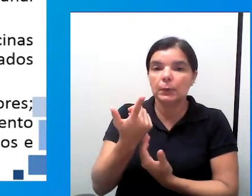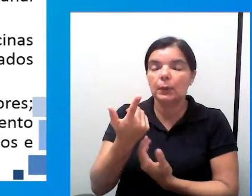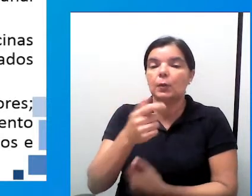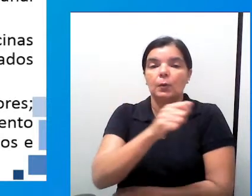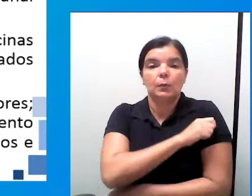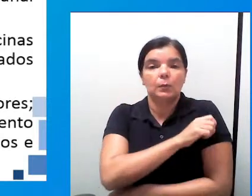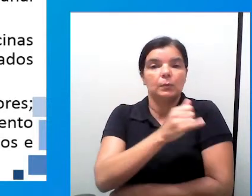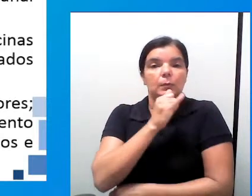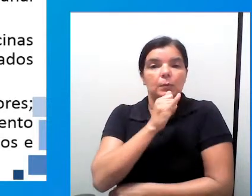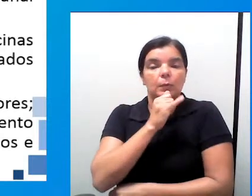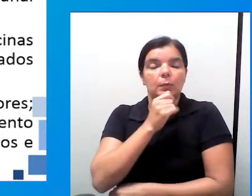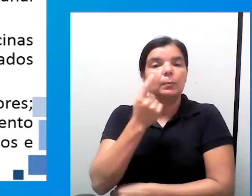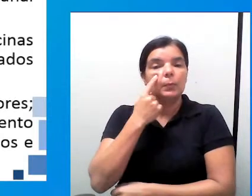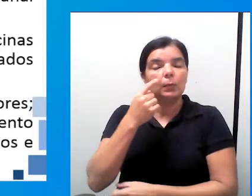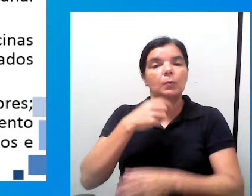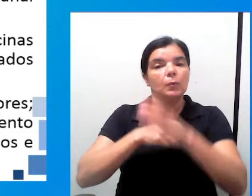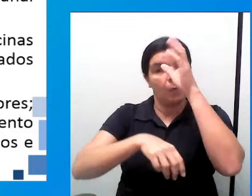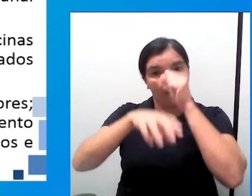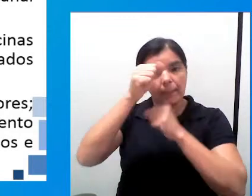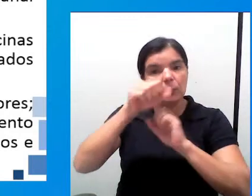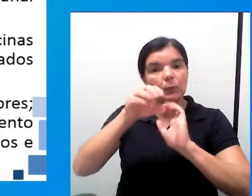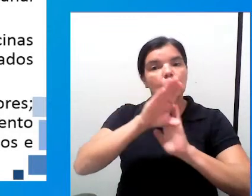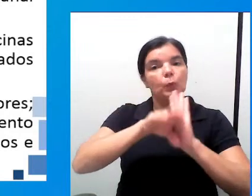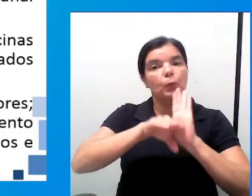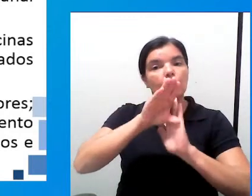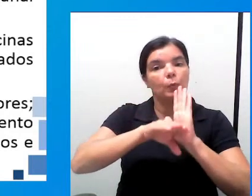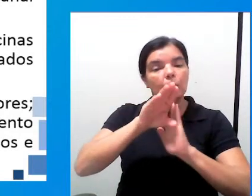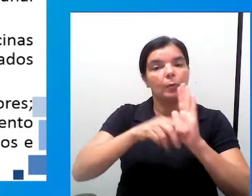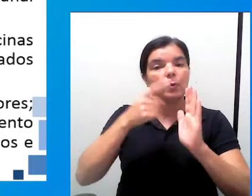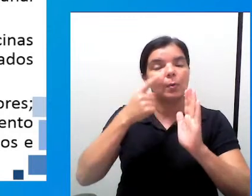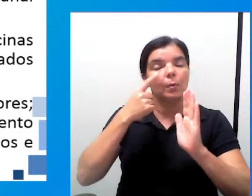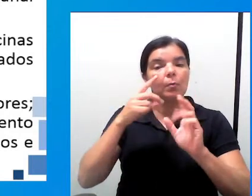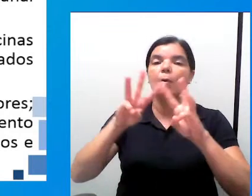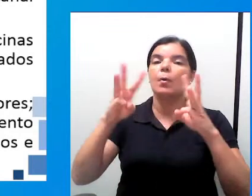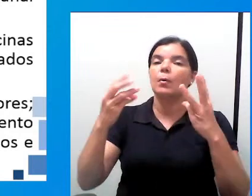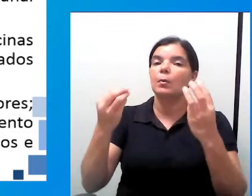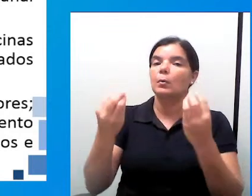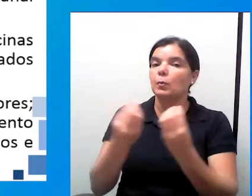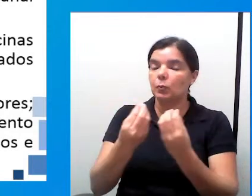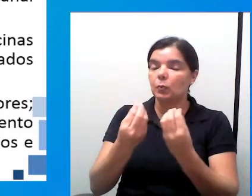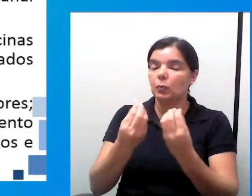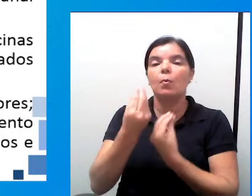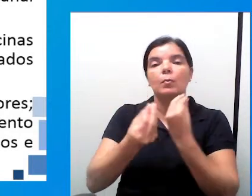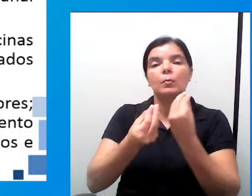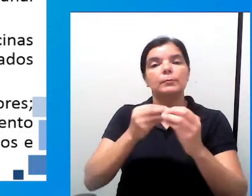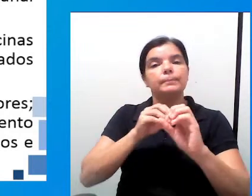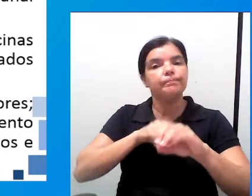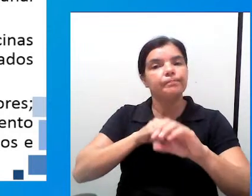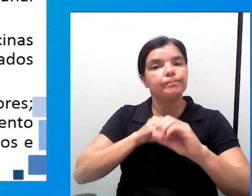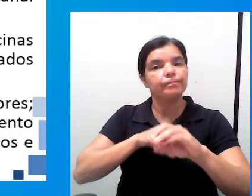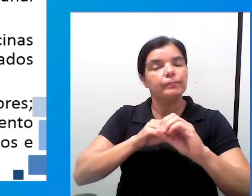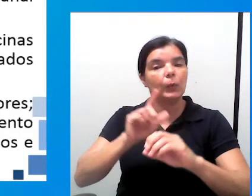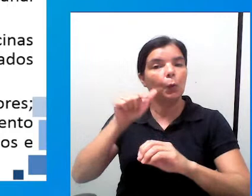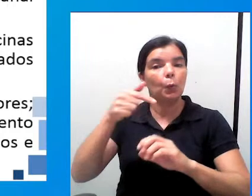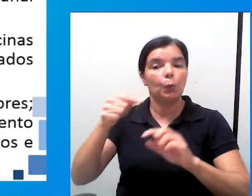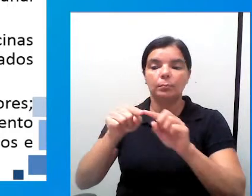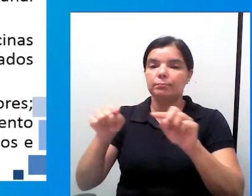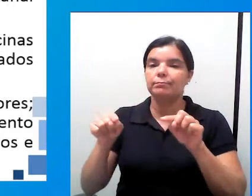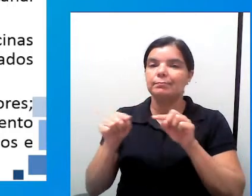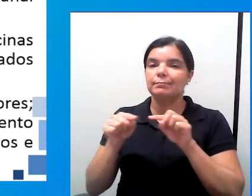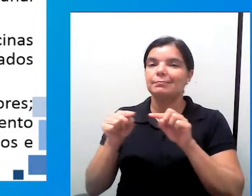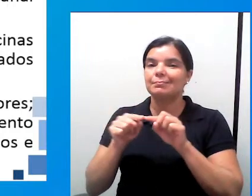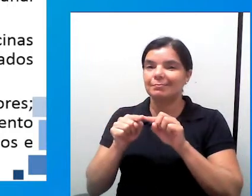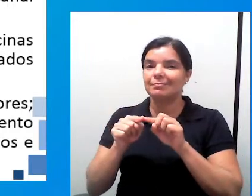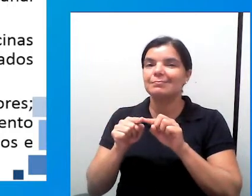por exemplo, ele pode justamente aprender aquele conteúdo e monta uma oficina, monta uma consultoria com outras turmas, com turmas